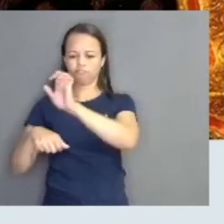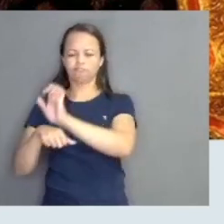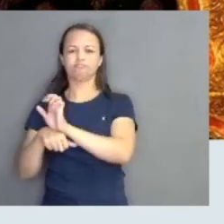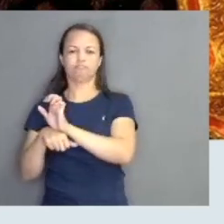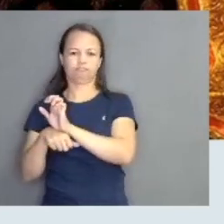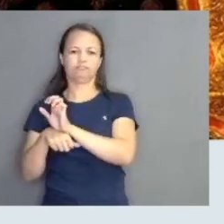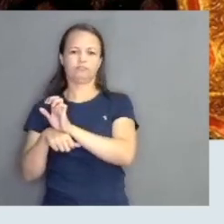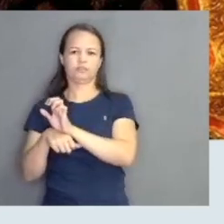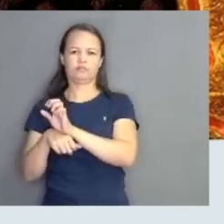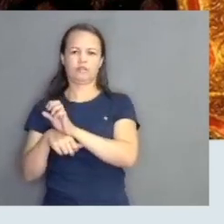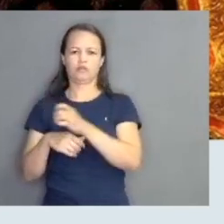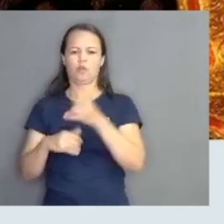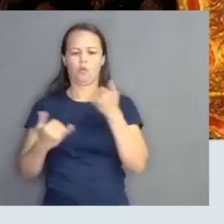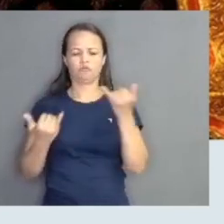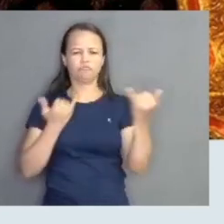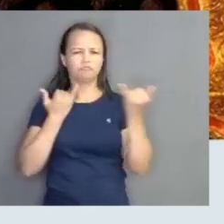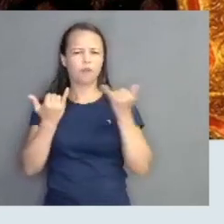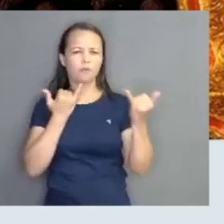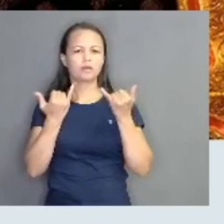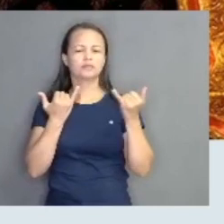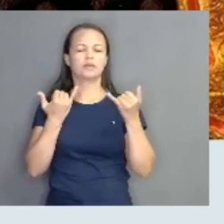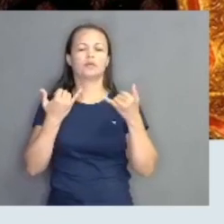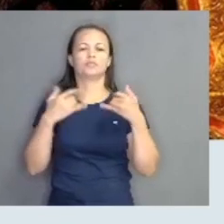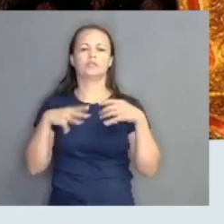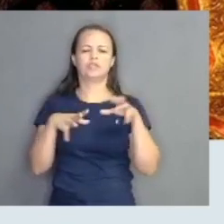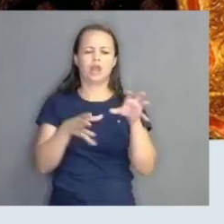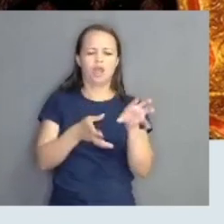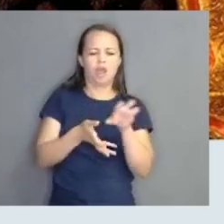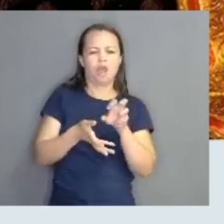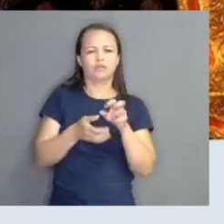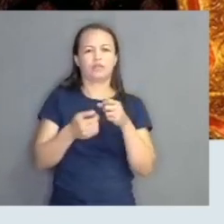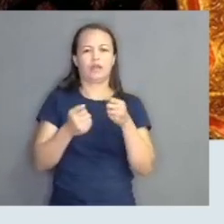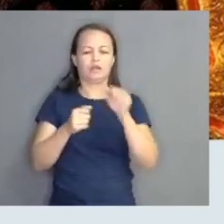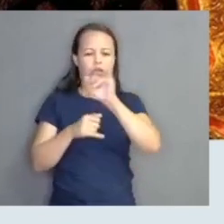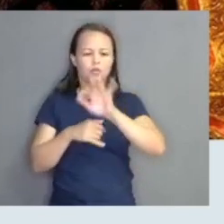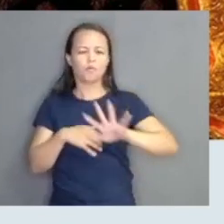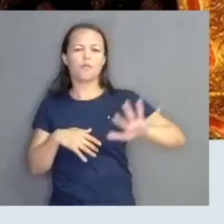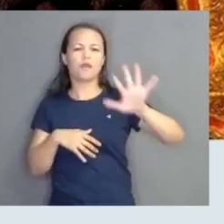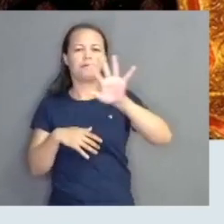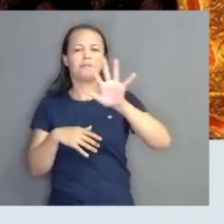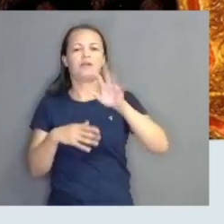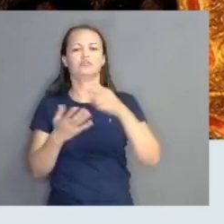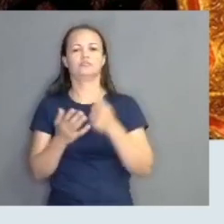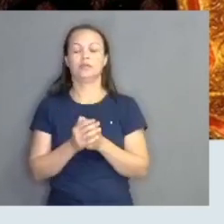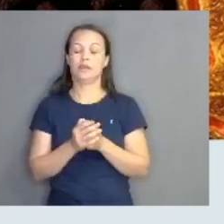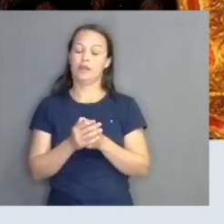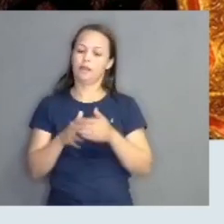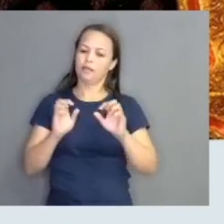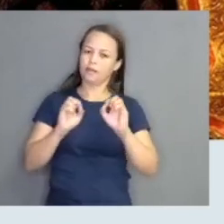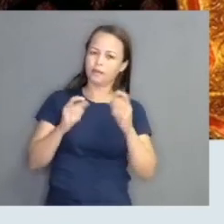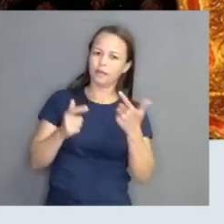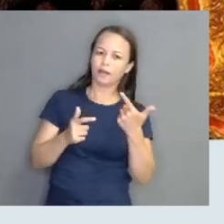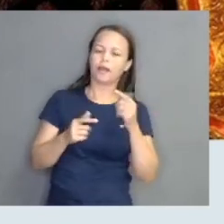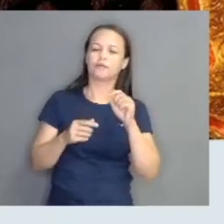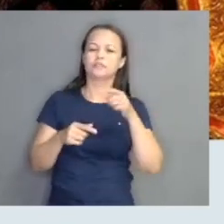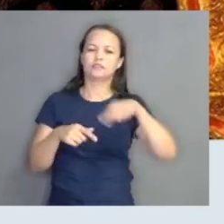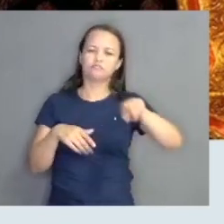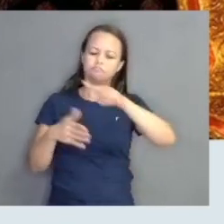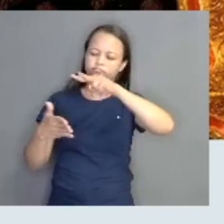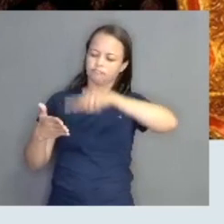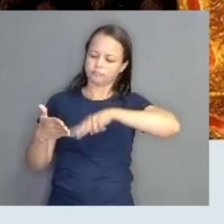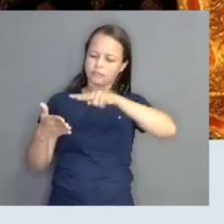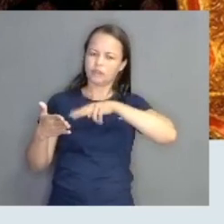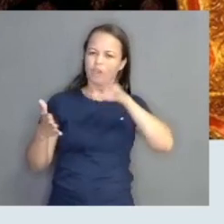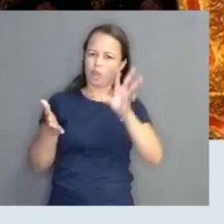informações podemos retirar, né, de uma imagem. Claro que você teria que ler também para